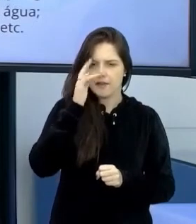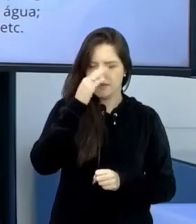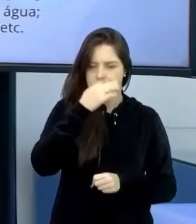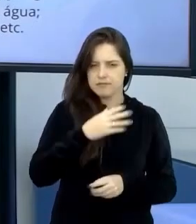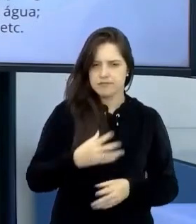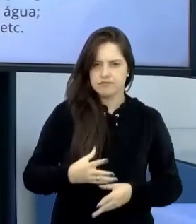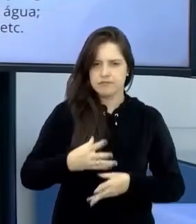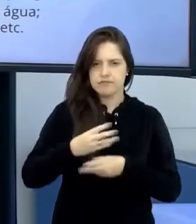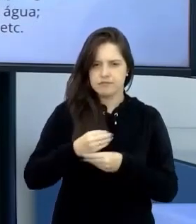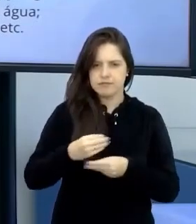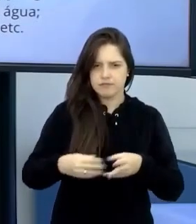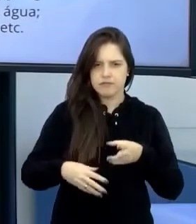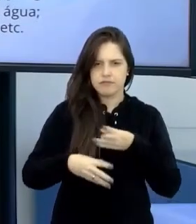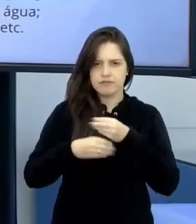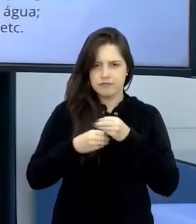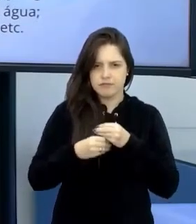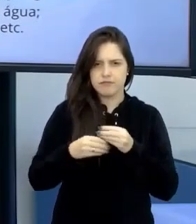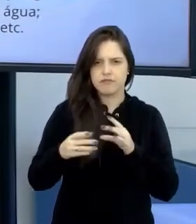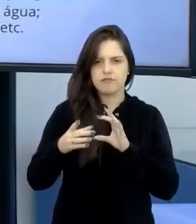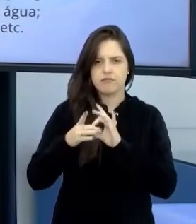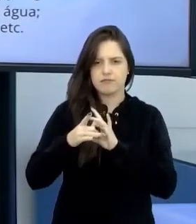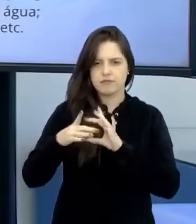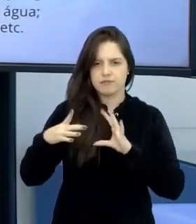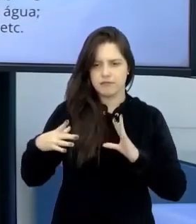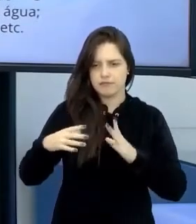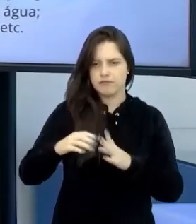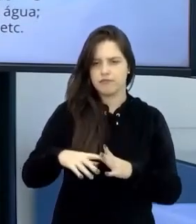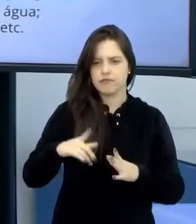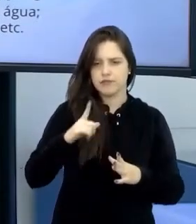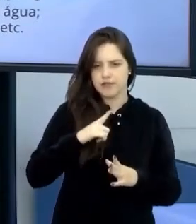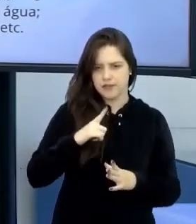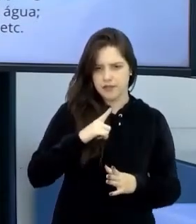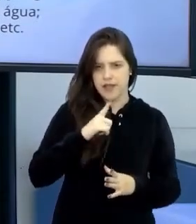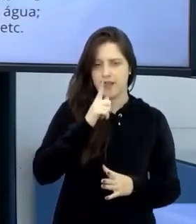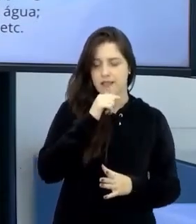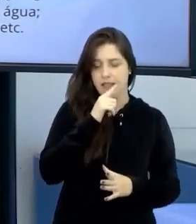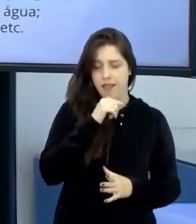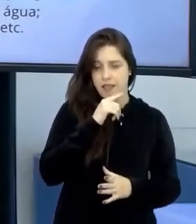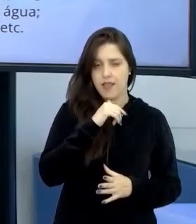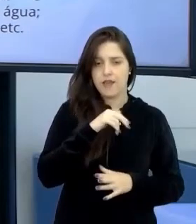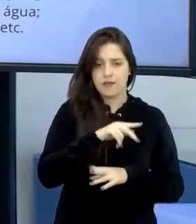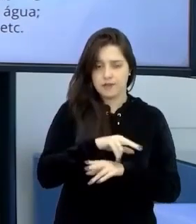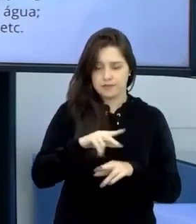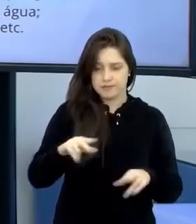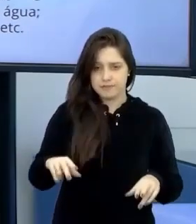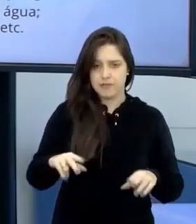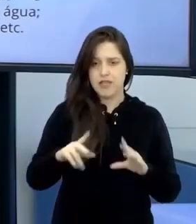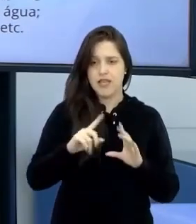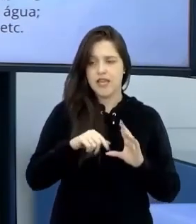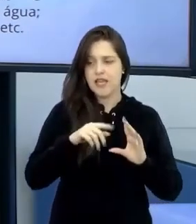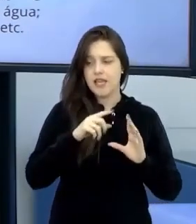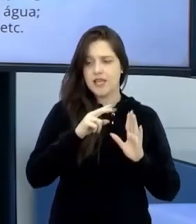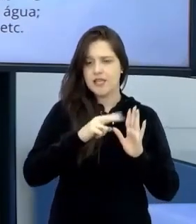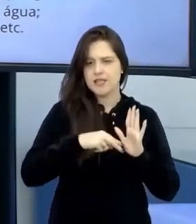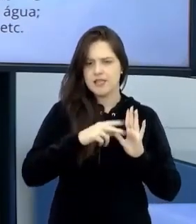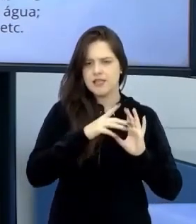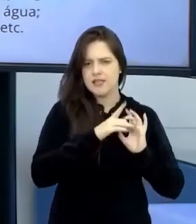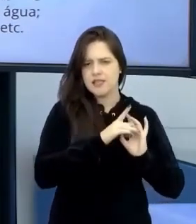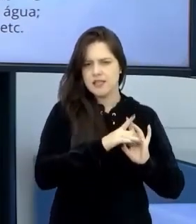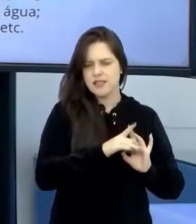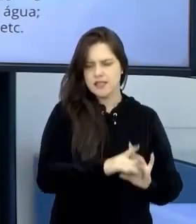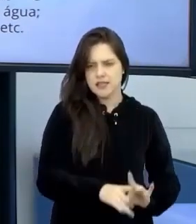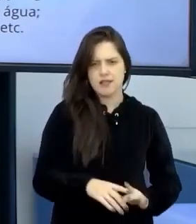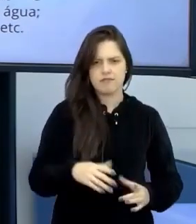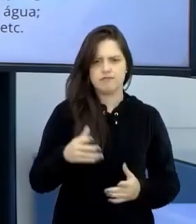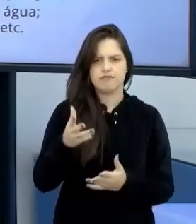água líquida, qual a característica que ela tem hoje, tá certo? Então, dentro desse contexto aqui, tudo está